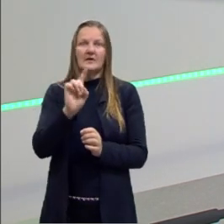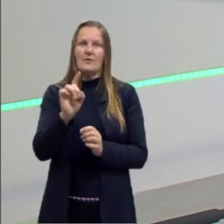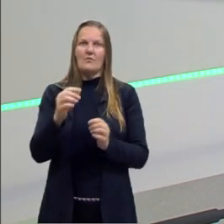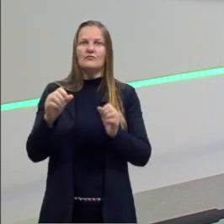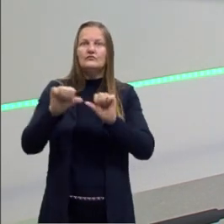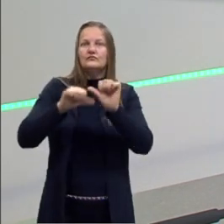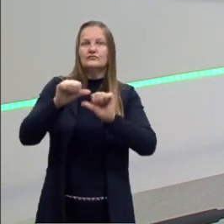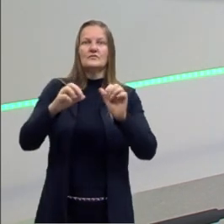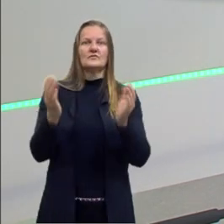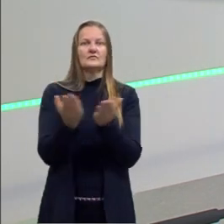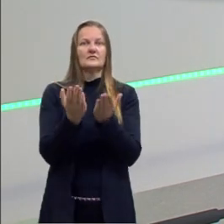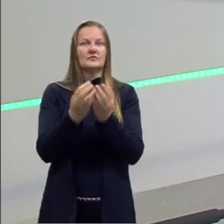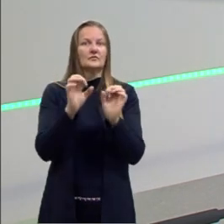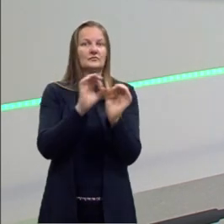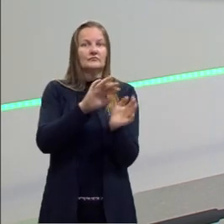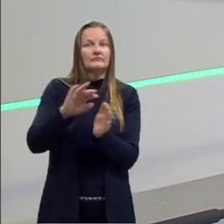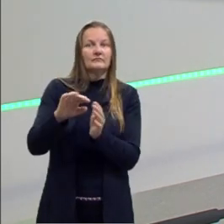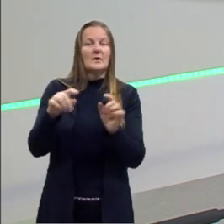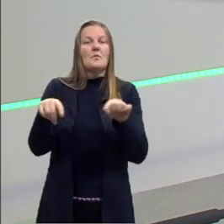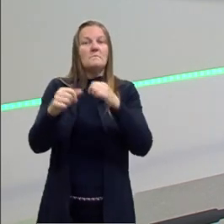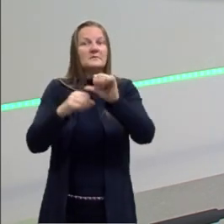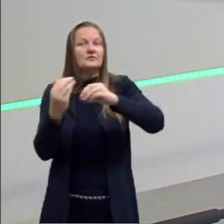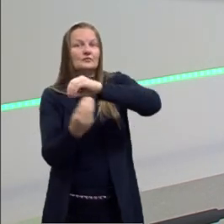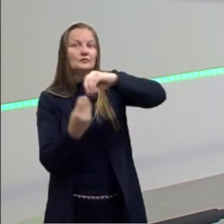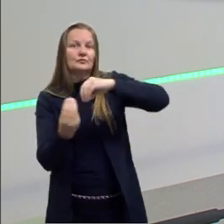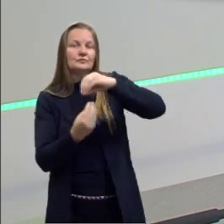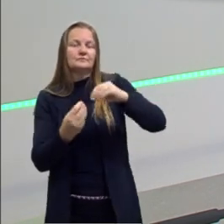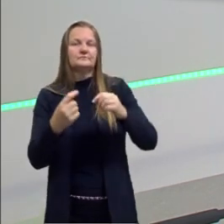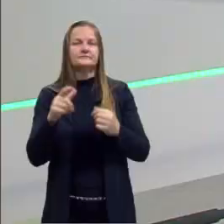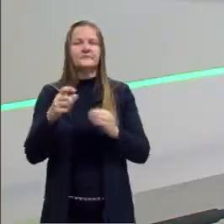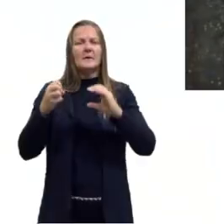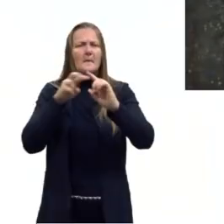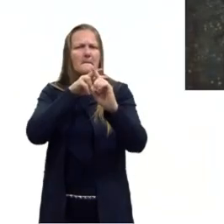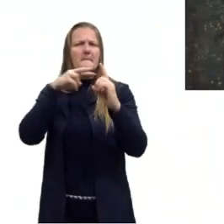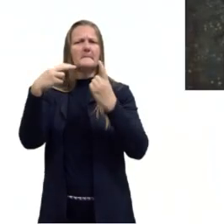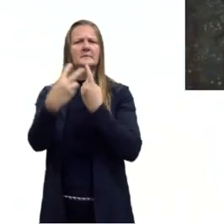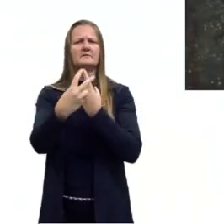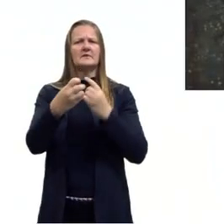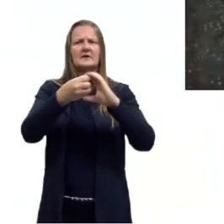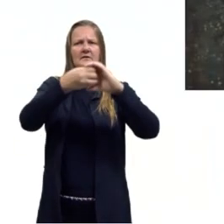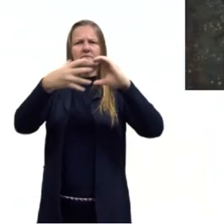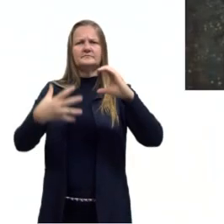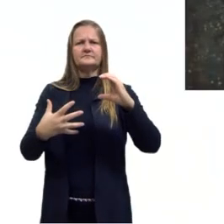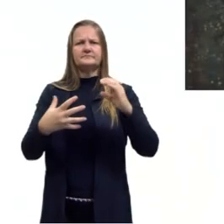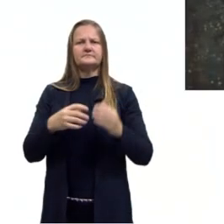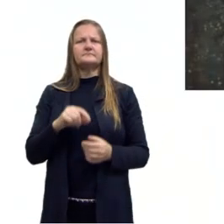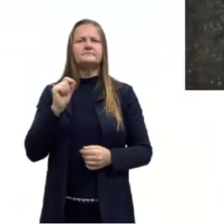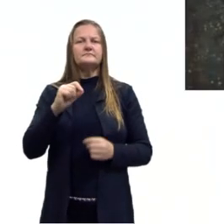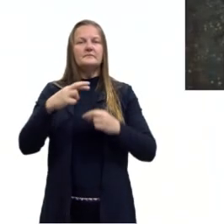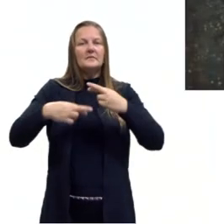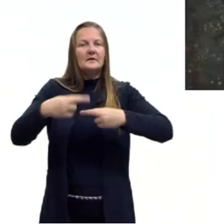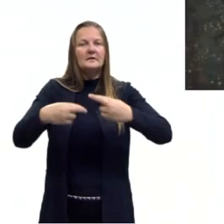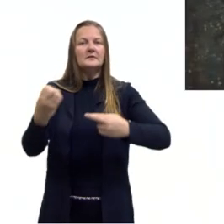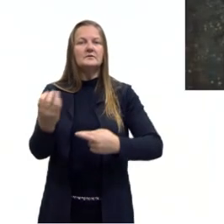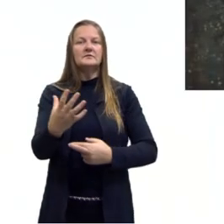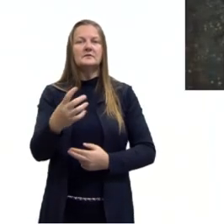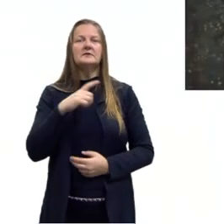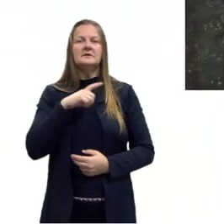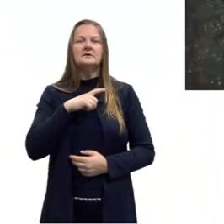tá então para além da da perspectiva como principal característica da pintura renascentista